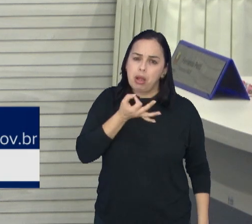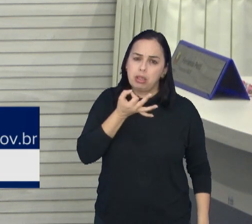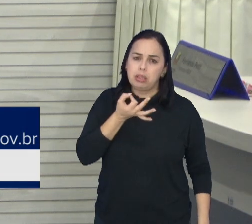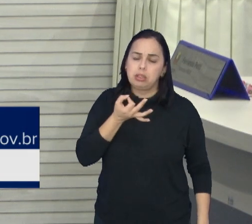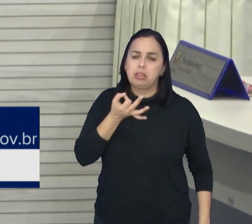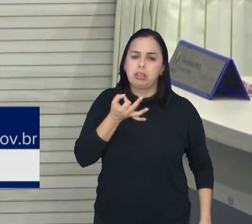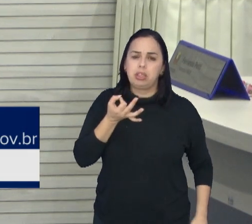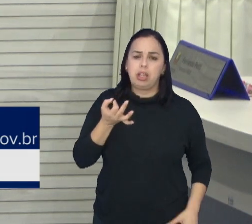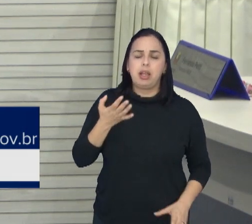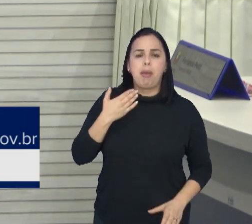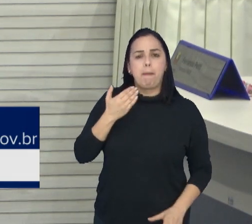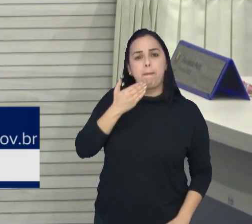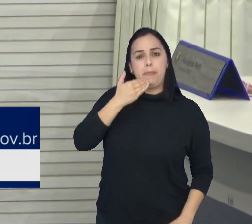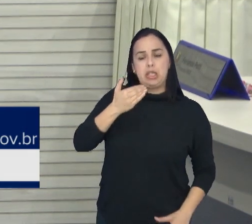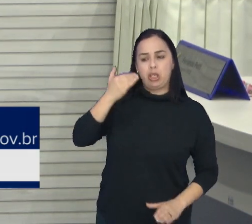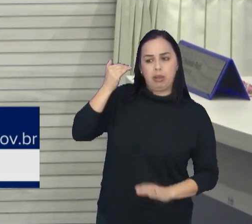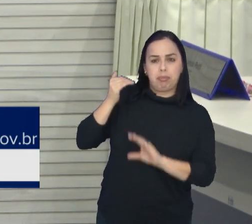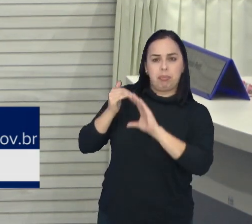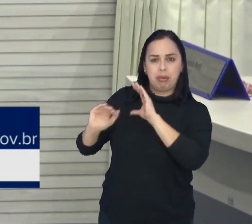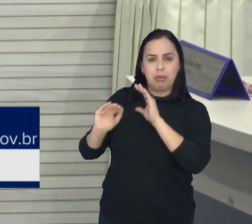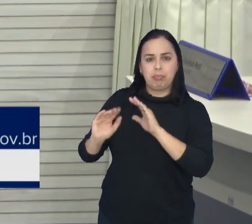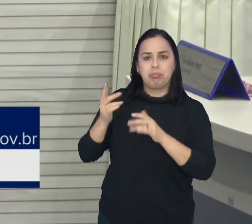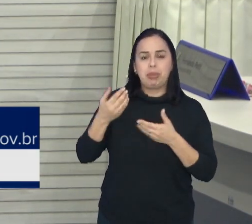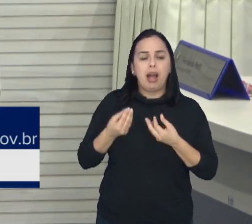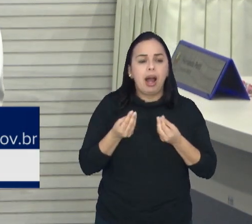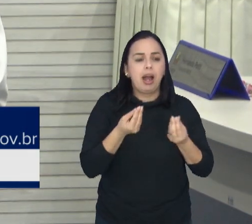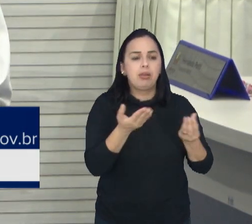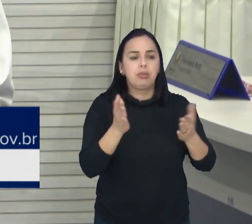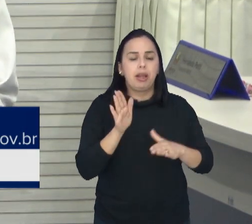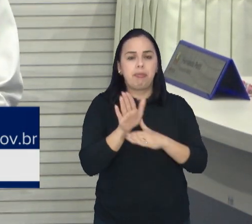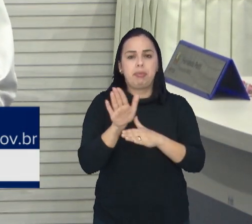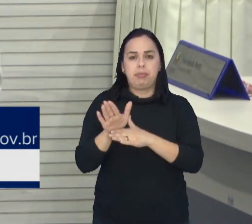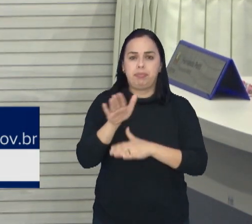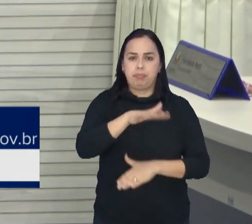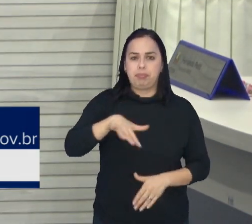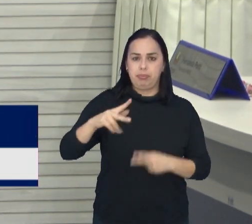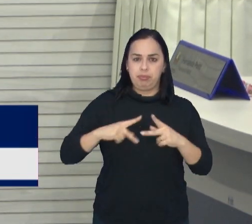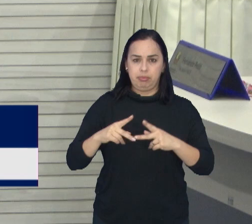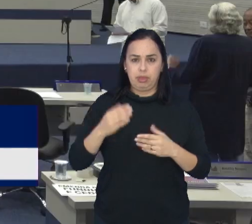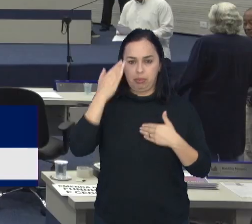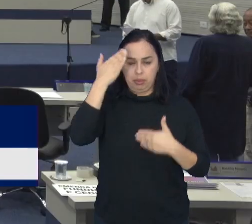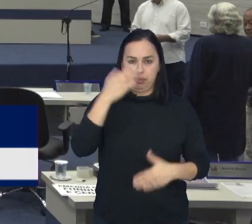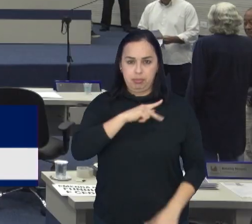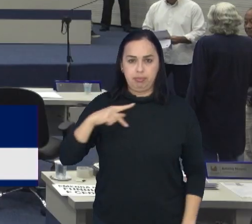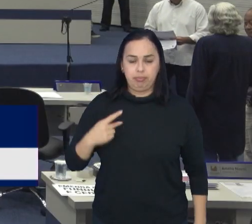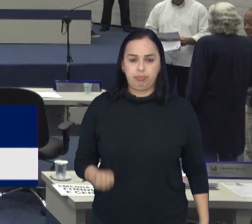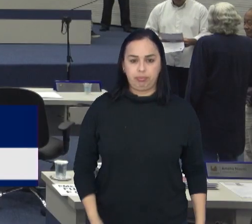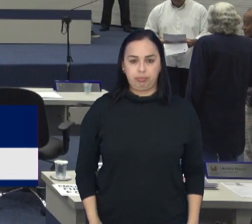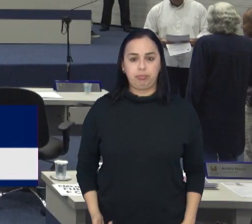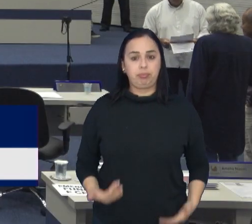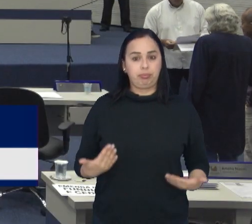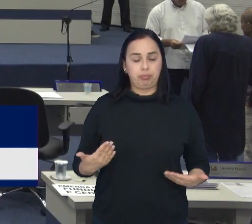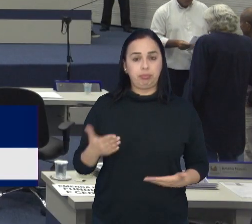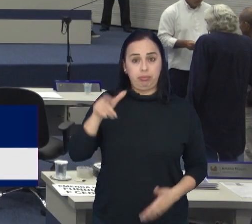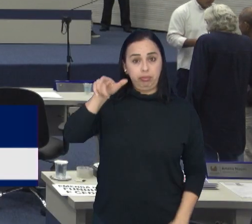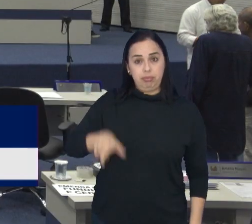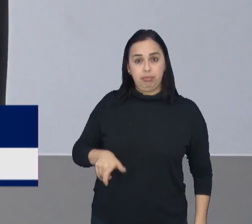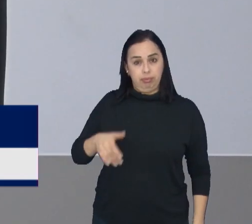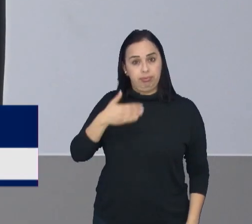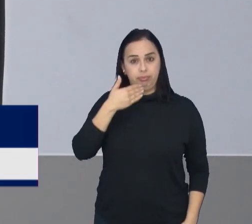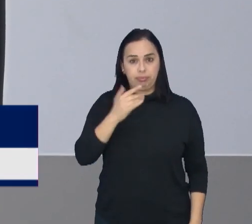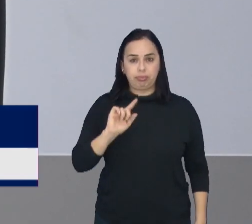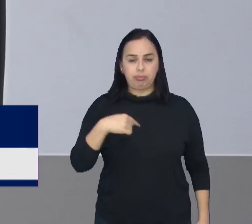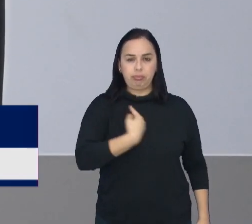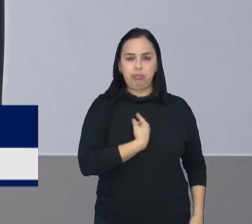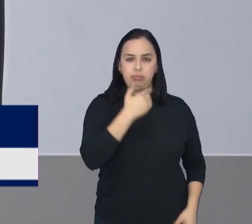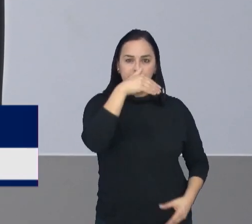já encaminha essa solicitação que a gente possa servir mais uma vez à população de São José. Muito obrigado, senhor presidente. Em votação, o pedido verbal